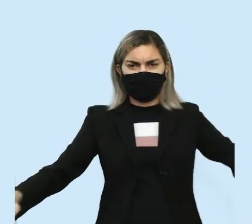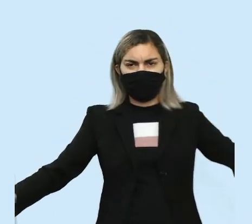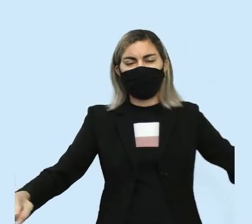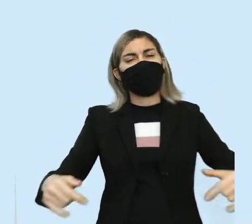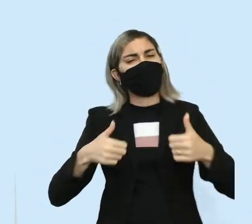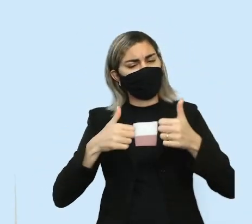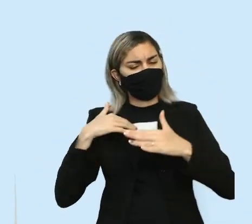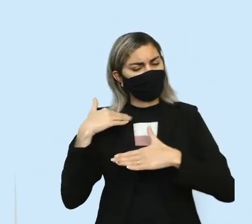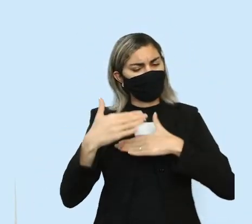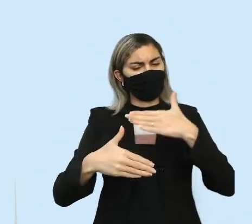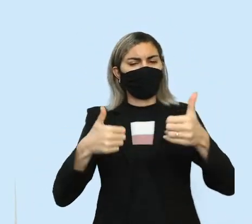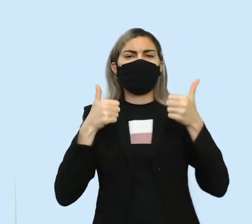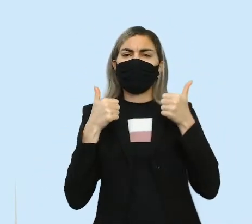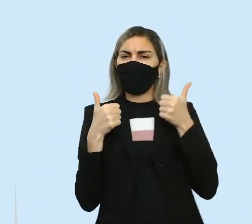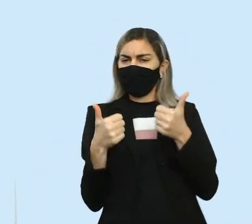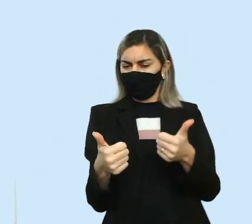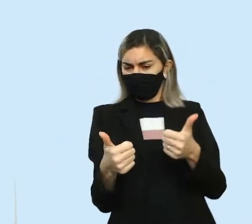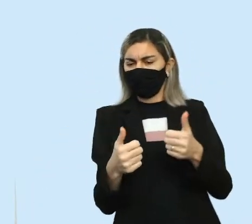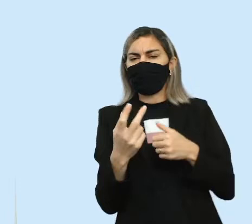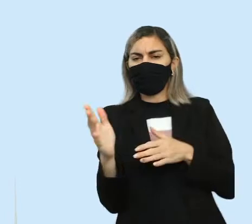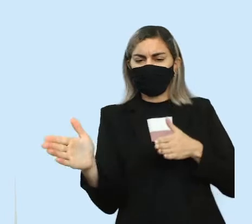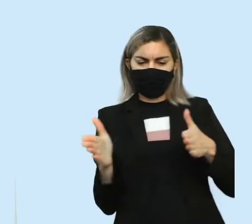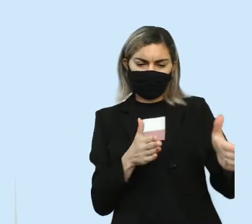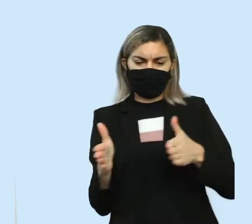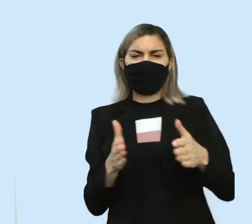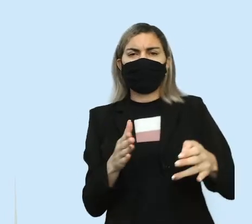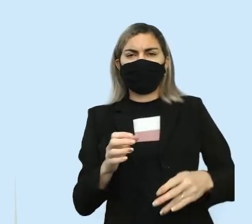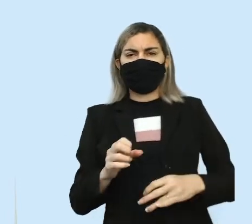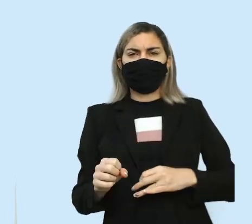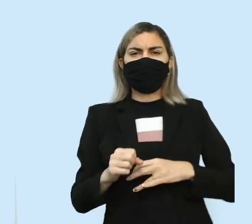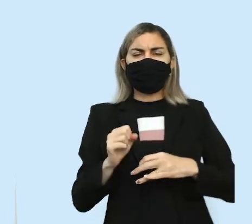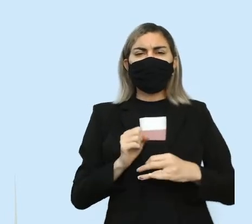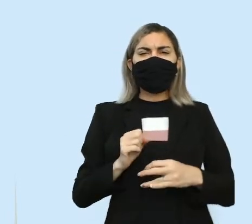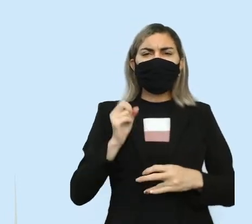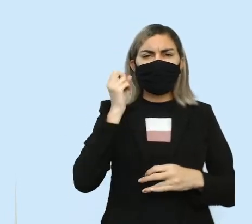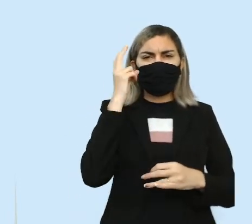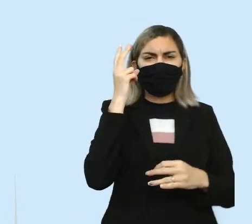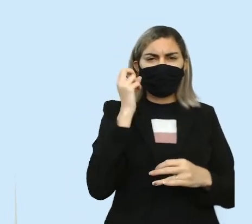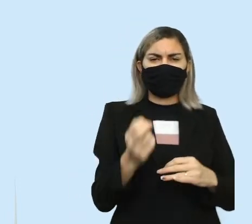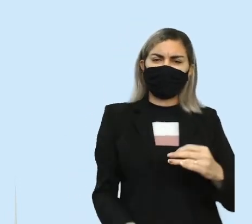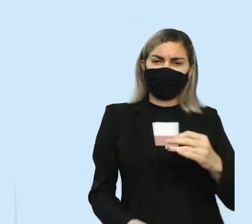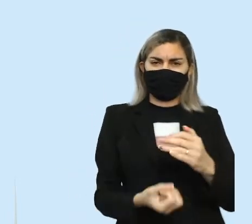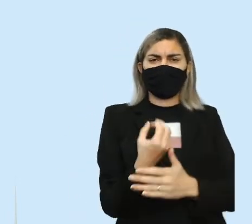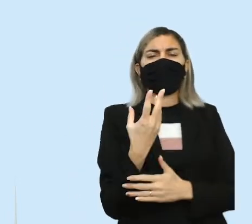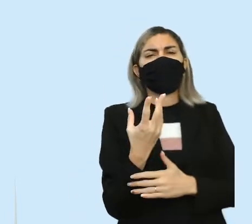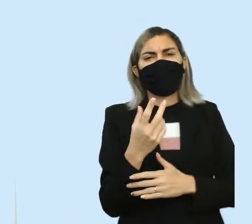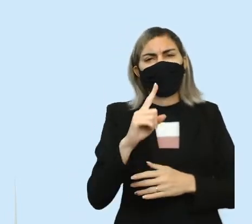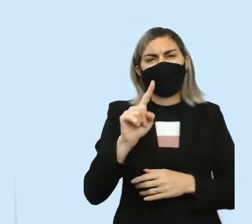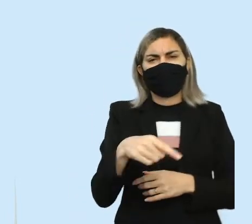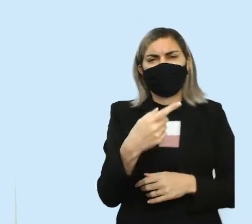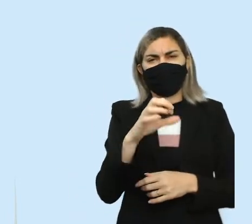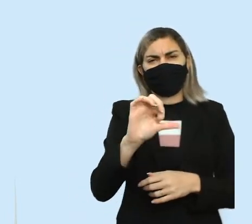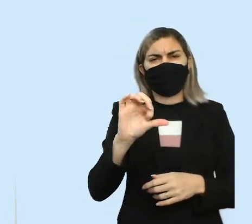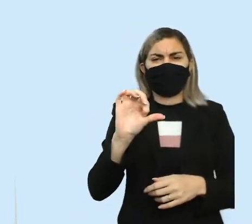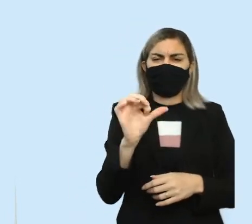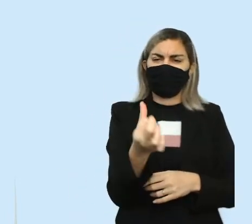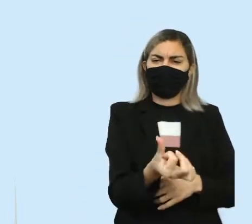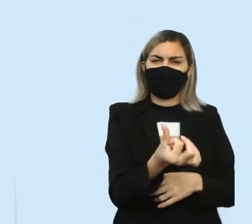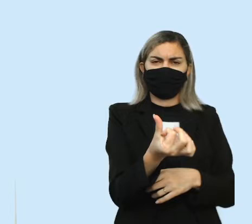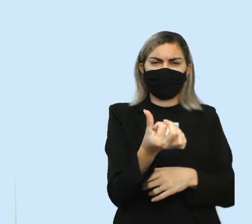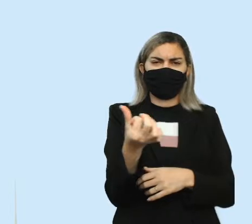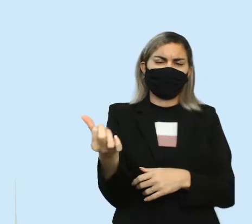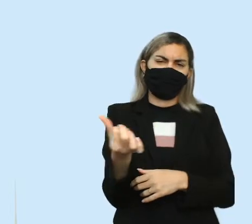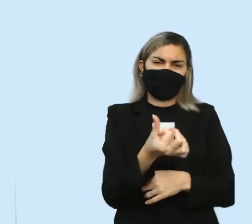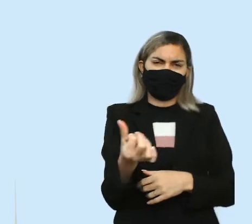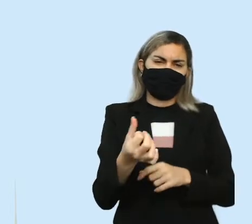muito bem, está indo tudo muito massa. É nesse instante que Salomão irá aparecer. E aí a gente atribui por volta do ano 1966